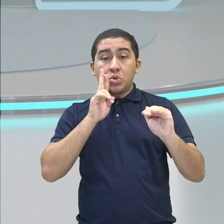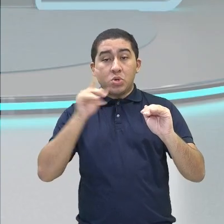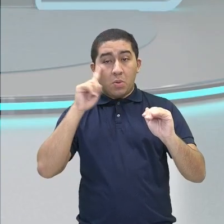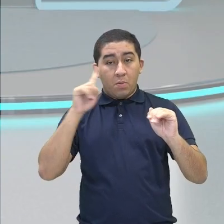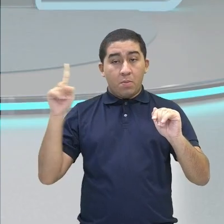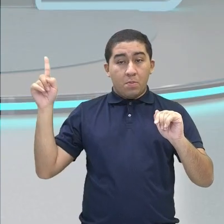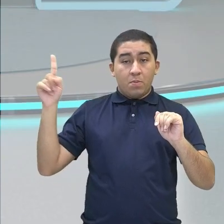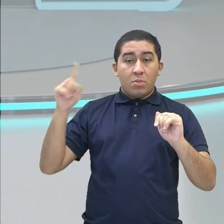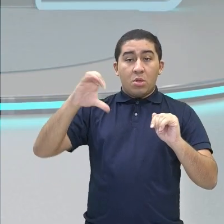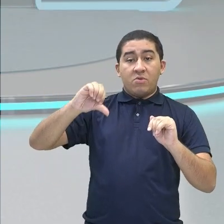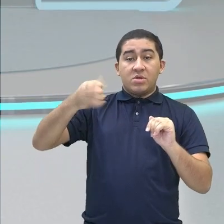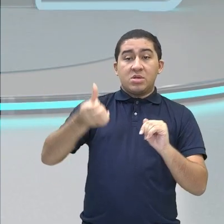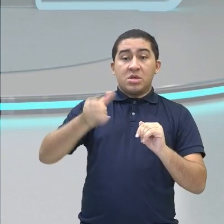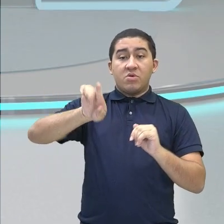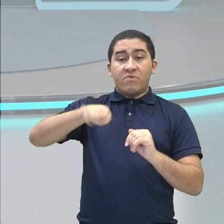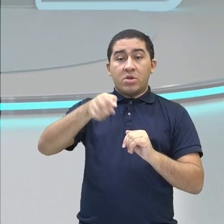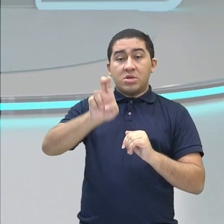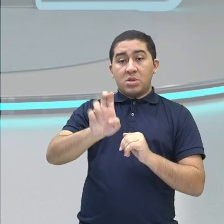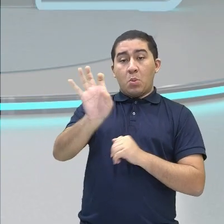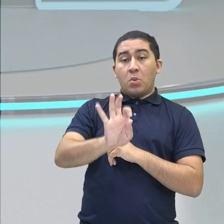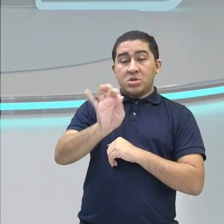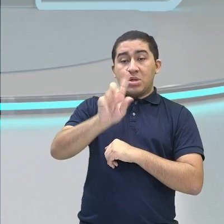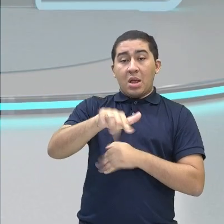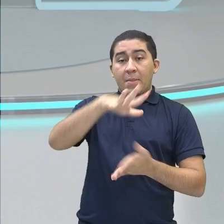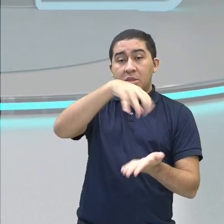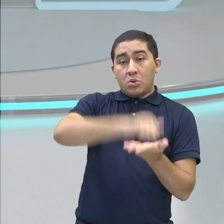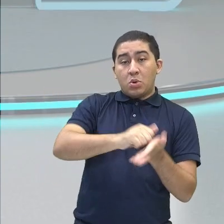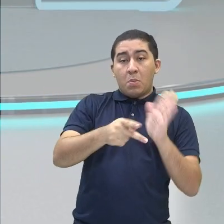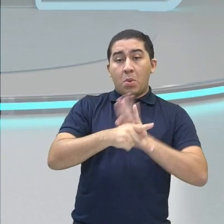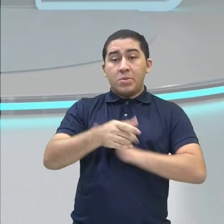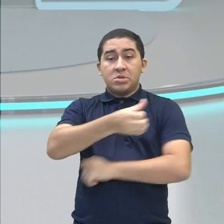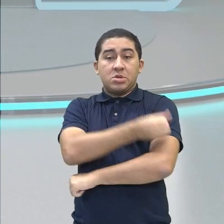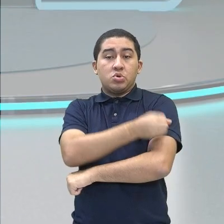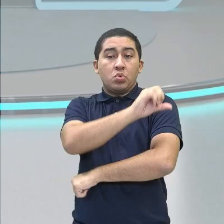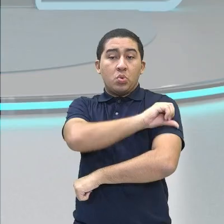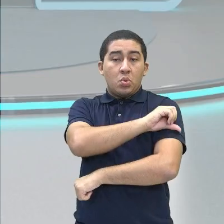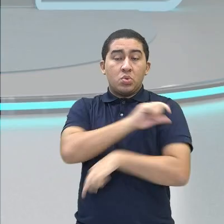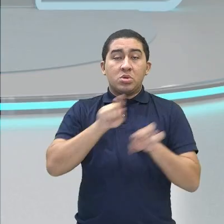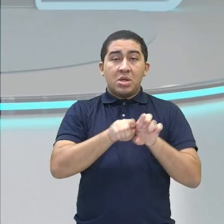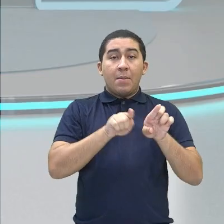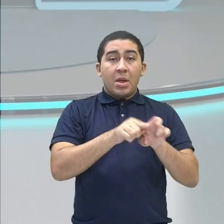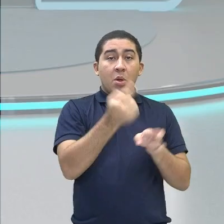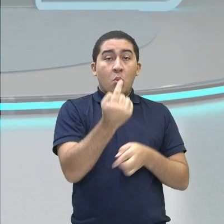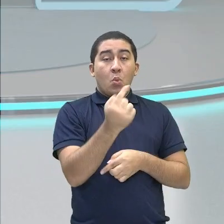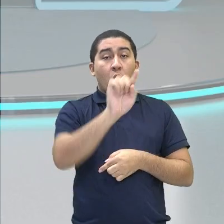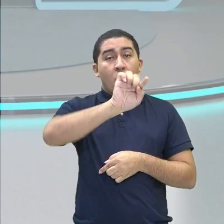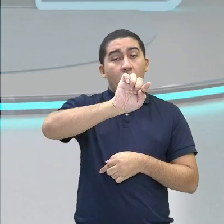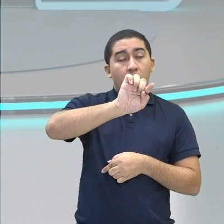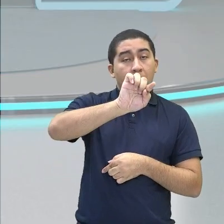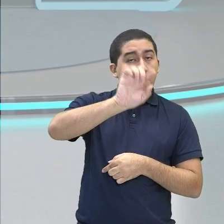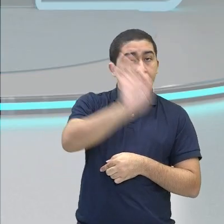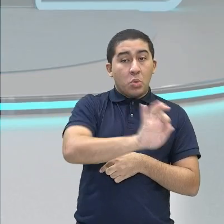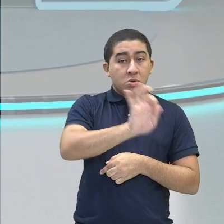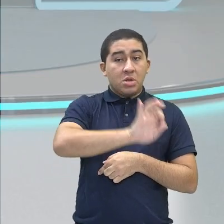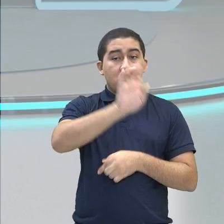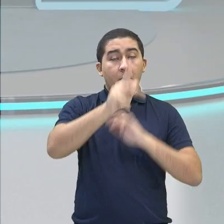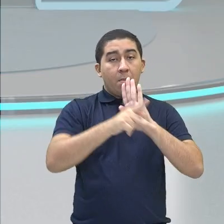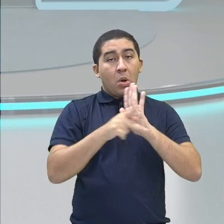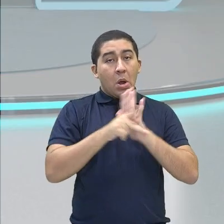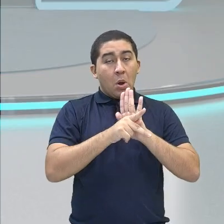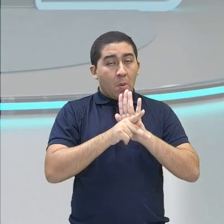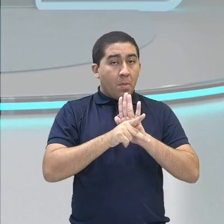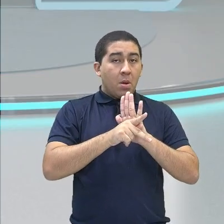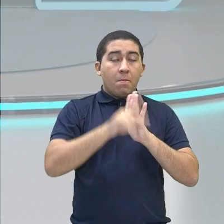96,5%, que é a taxa de matrícula no ensino fundamental, 1% da taxa de abandono. E aí você tem um gráfico